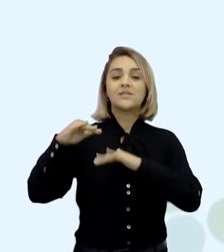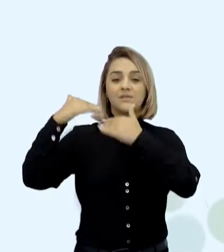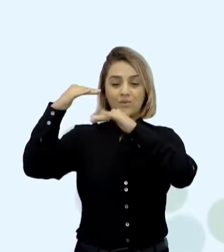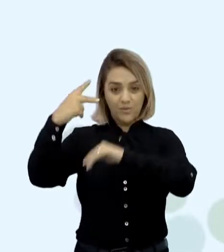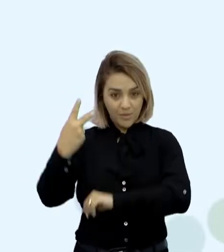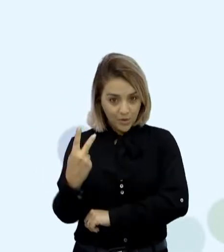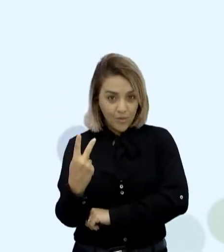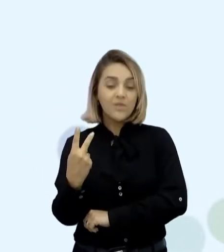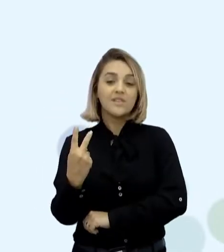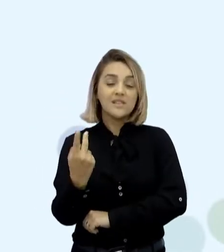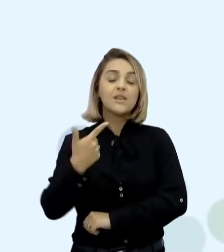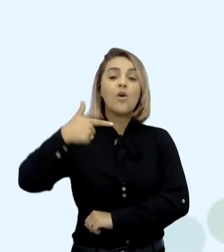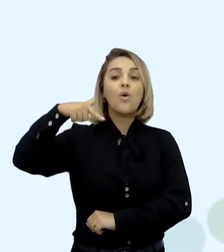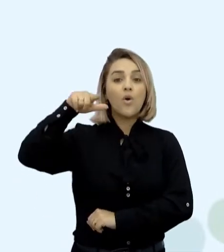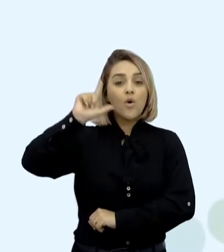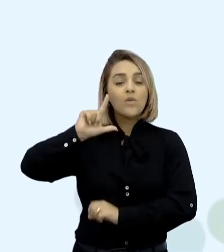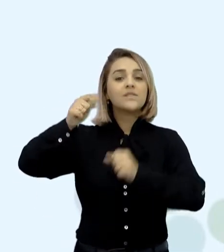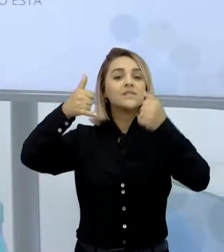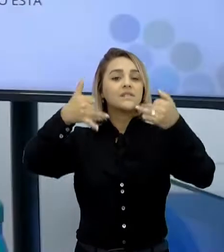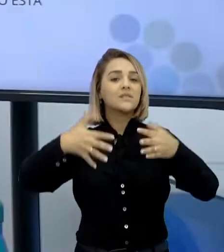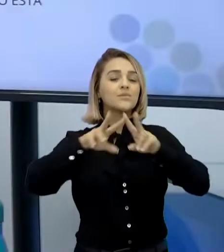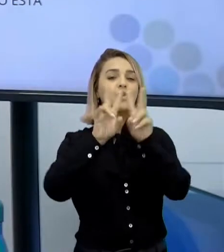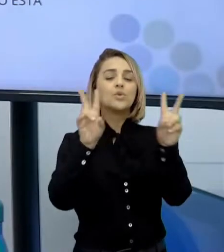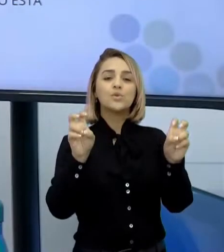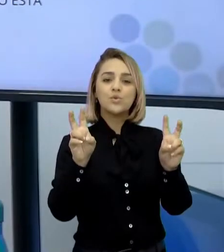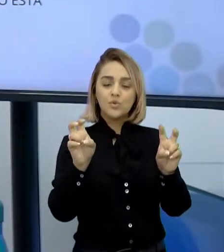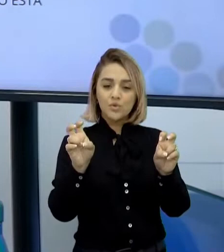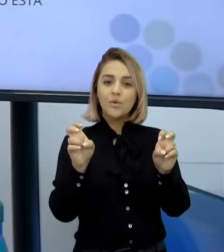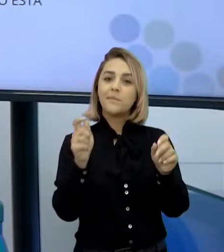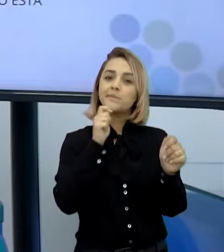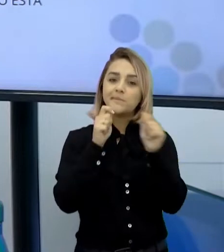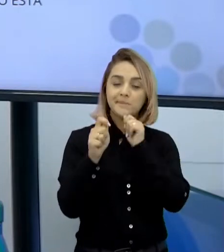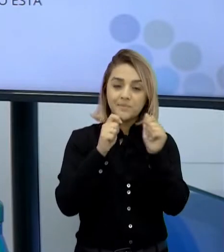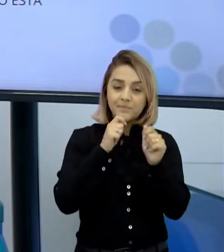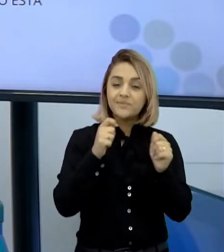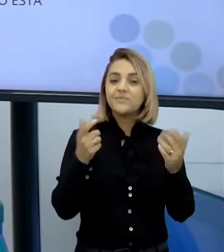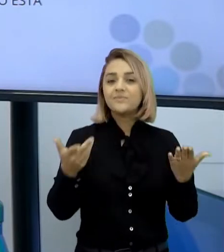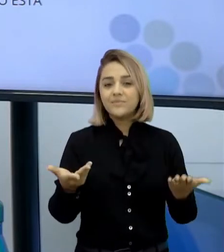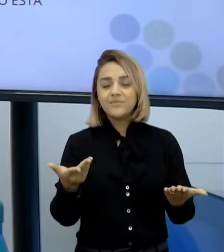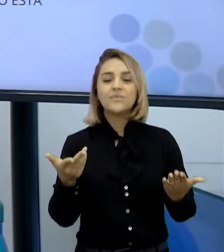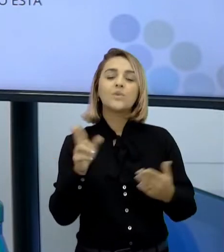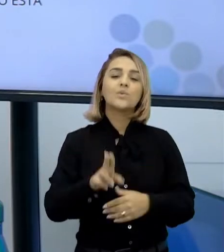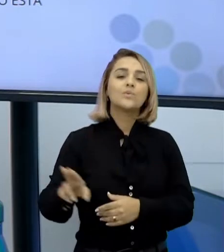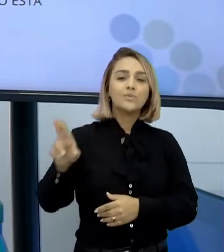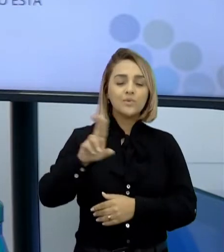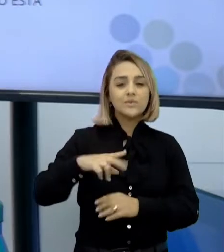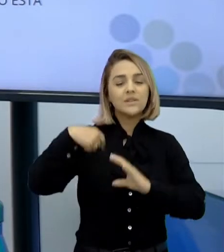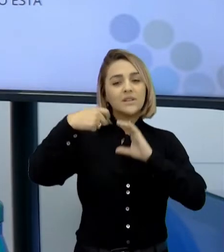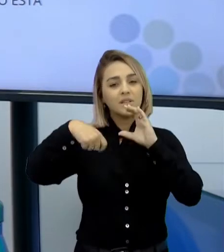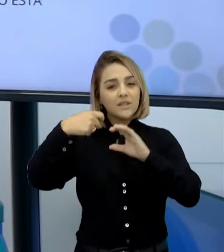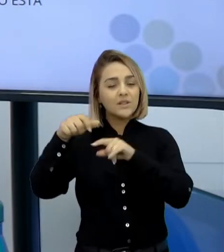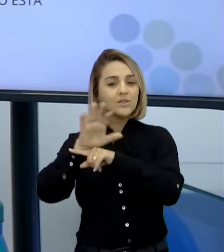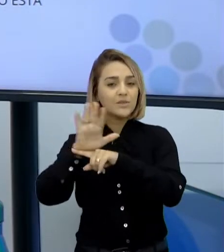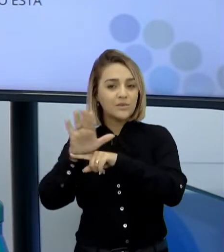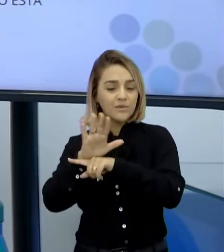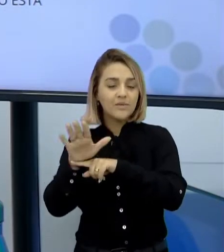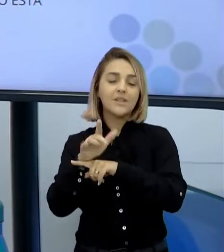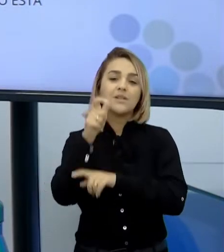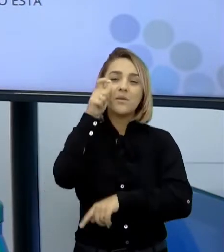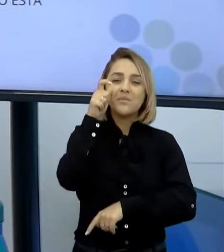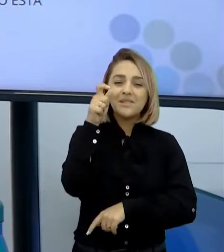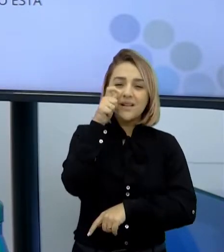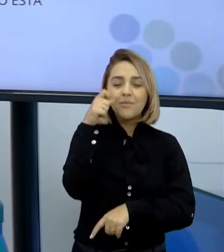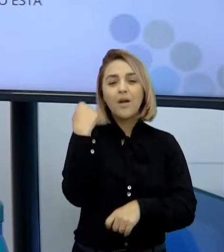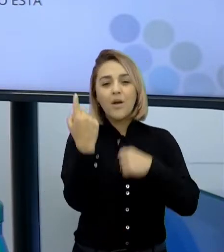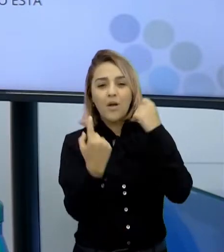2. Ontem nós falamos aí um pouquinho sobre a entrevista por meio de vídeo, observamos alguns elementos,